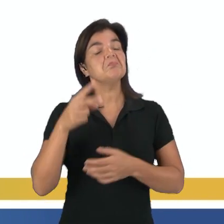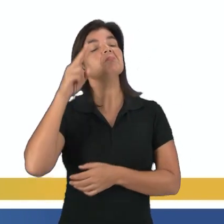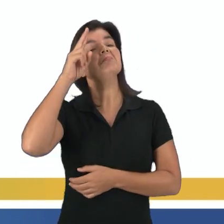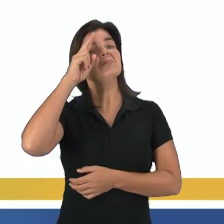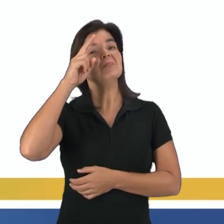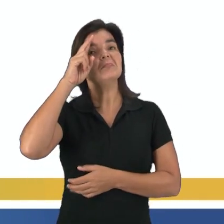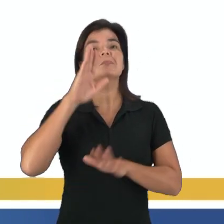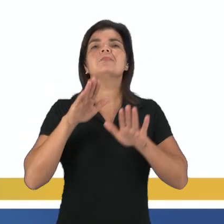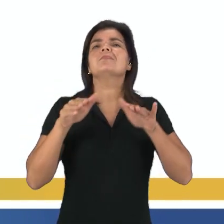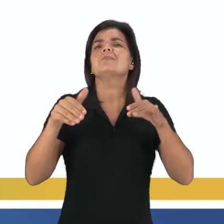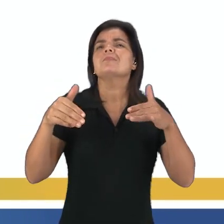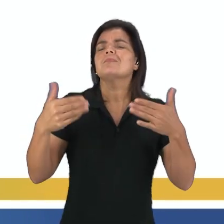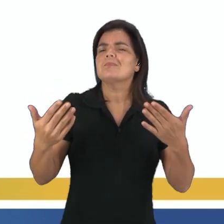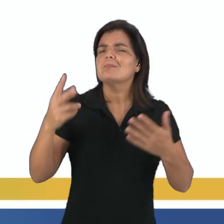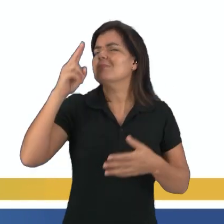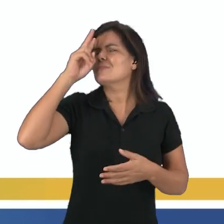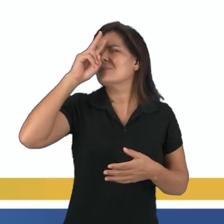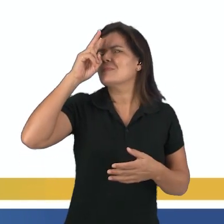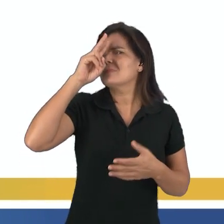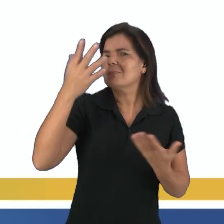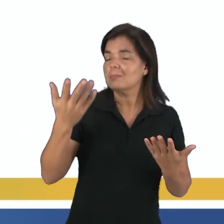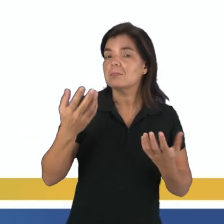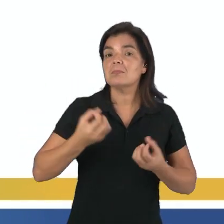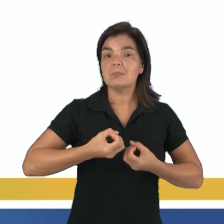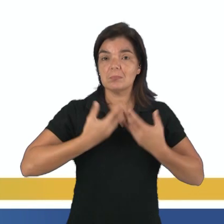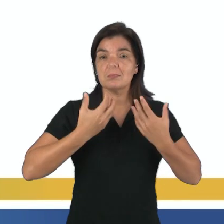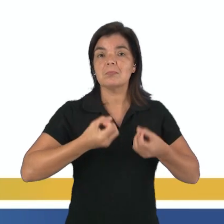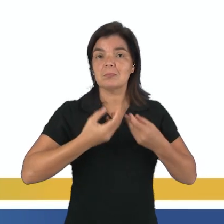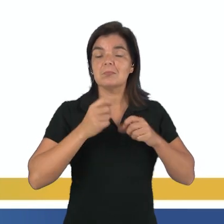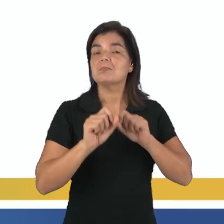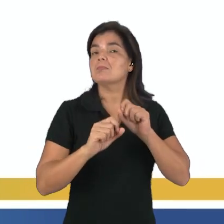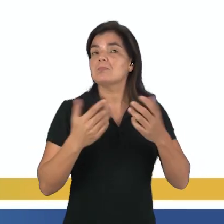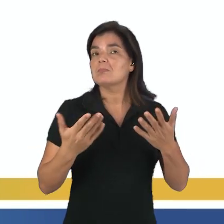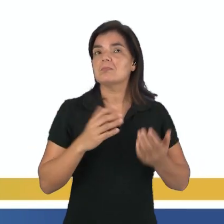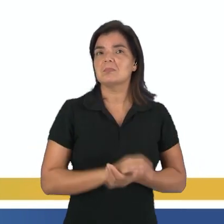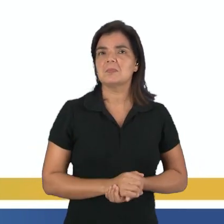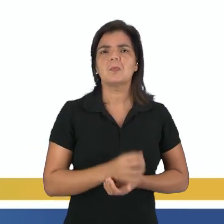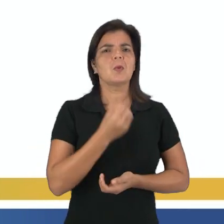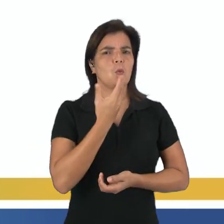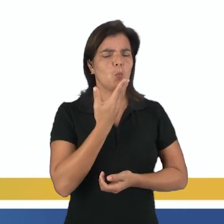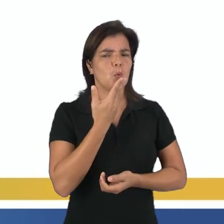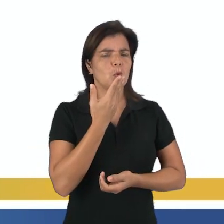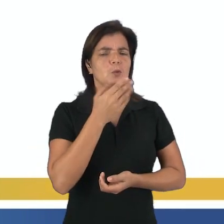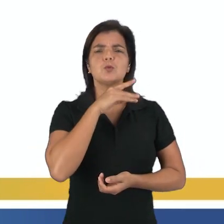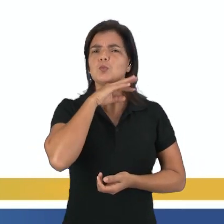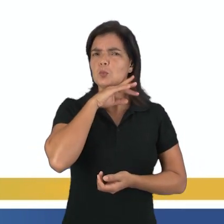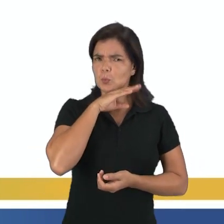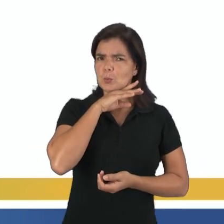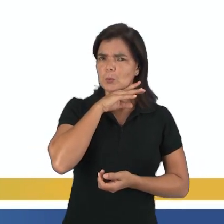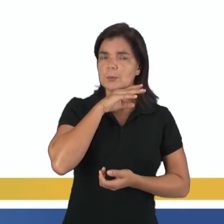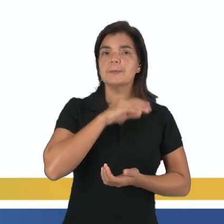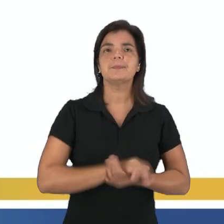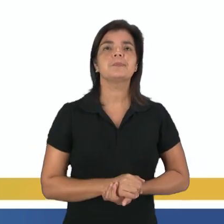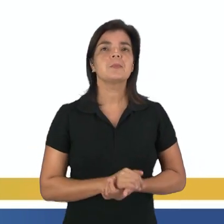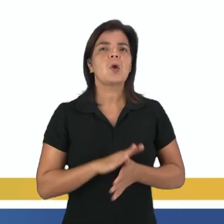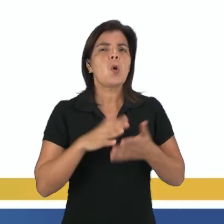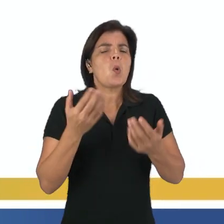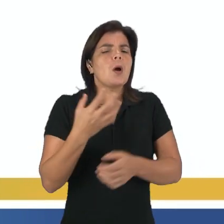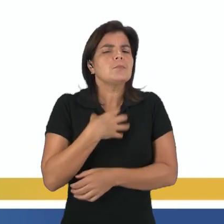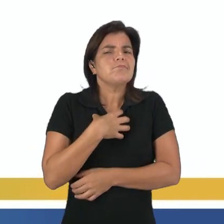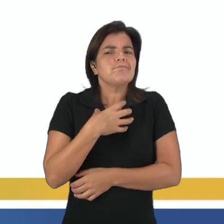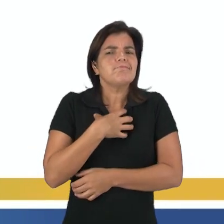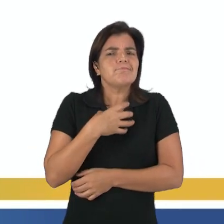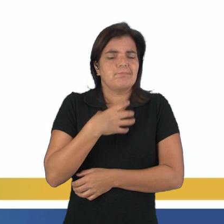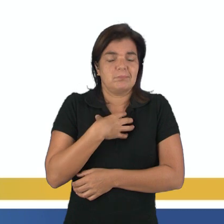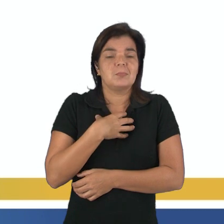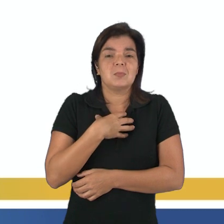lembro. Quais são essas lembranças que essa expressão te traz? Boas? Ruins? Quais sentimentos que